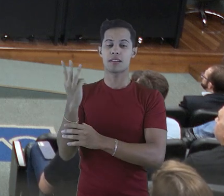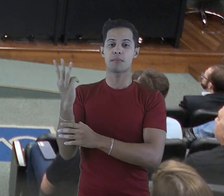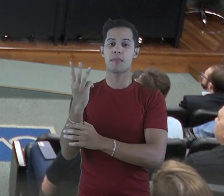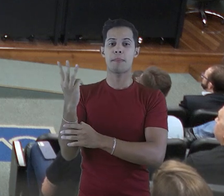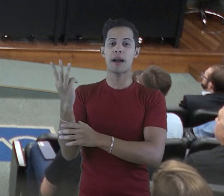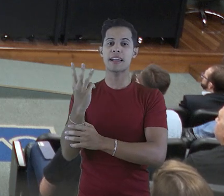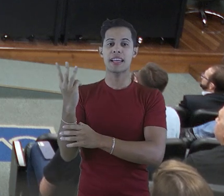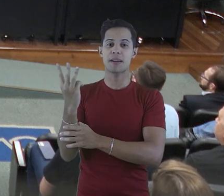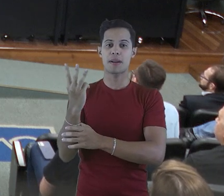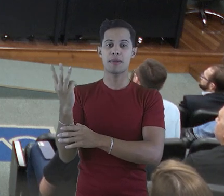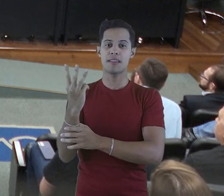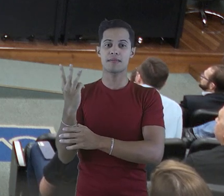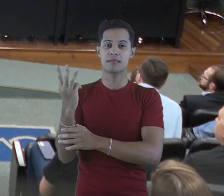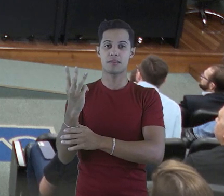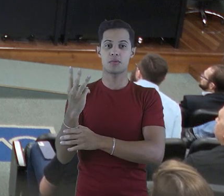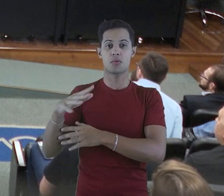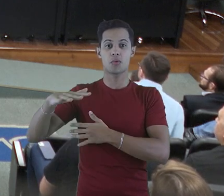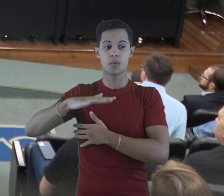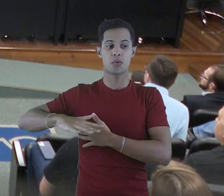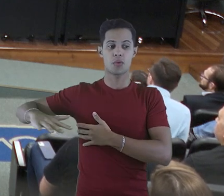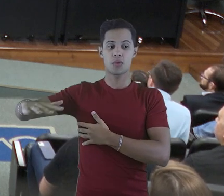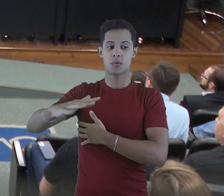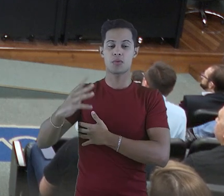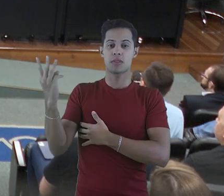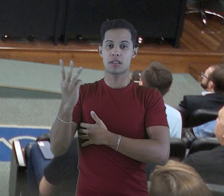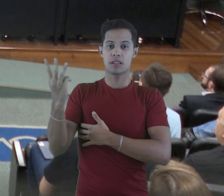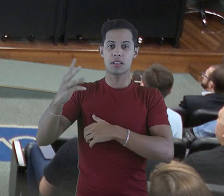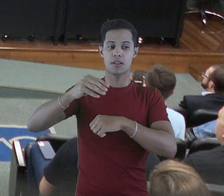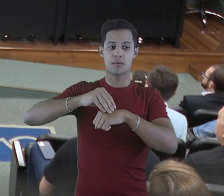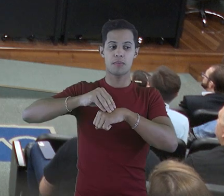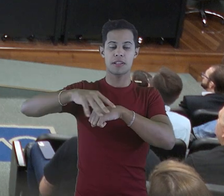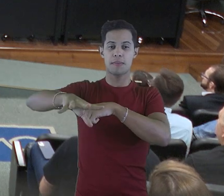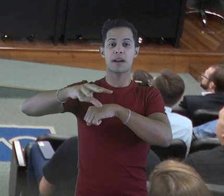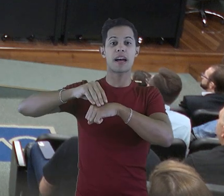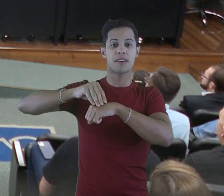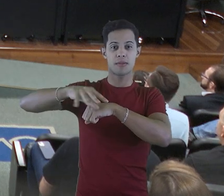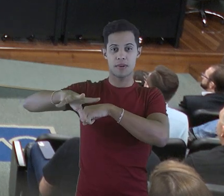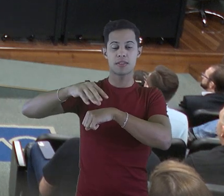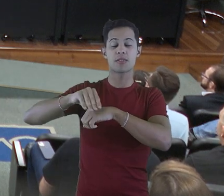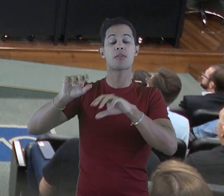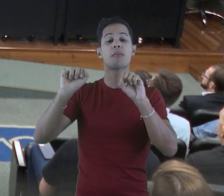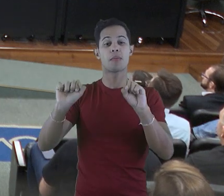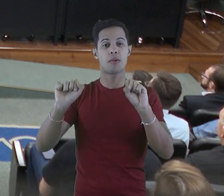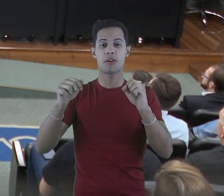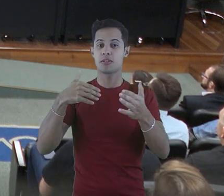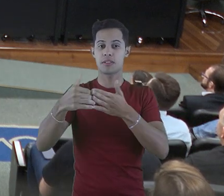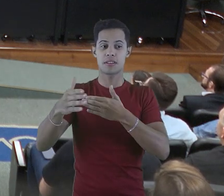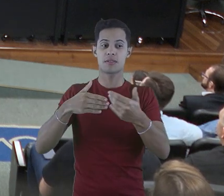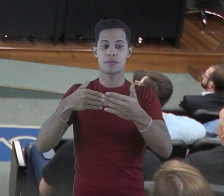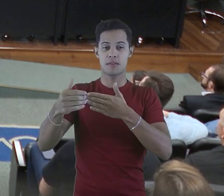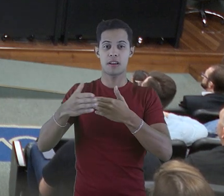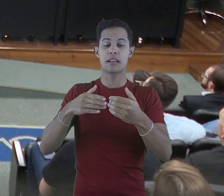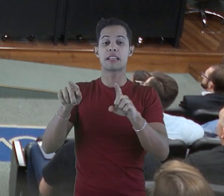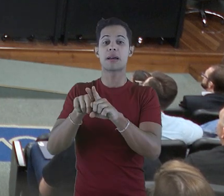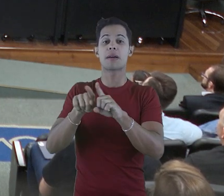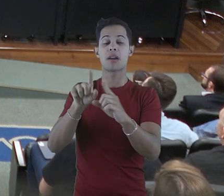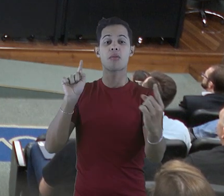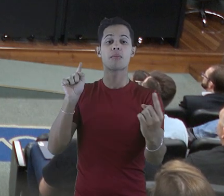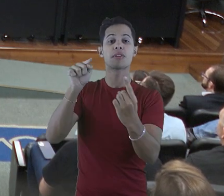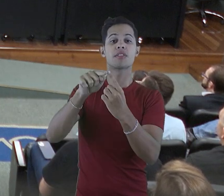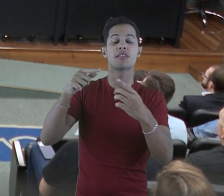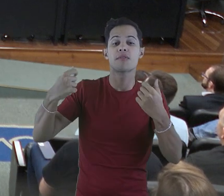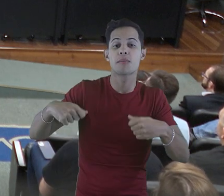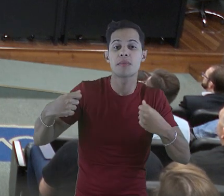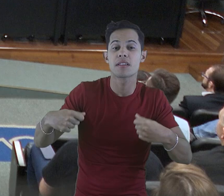compartilhou dados tem que saber com quem compartilhou se tem termo de compartilhamento qual a finalidade etc então você está aqui nome do ativo